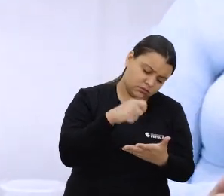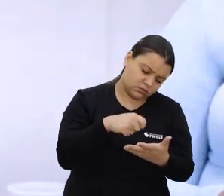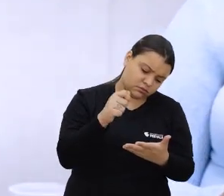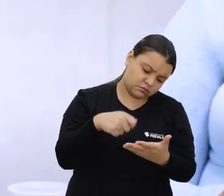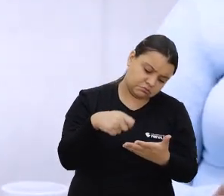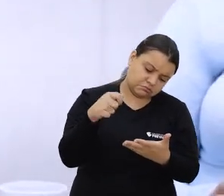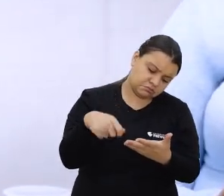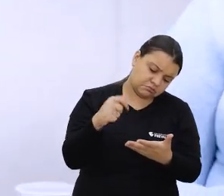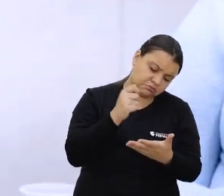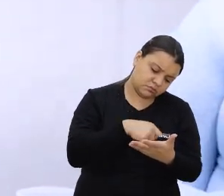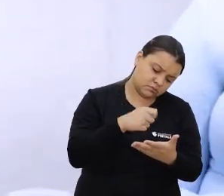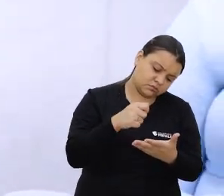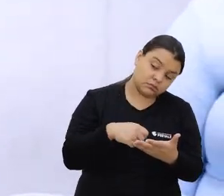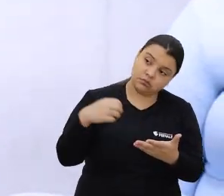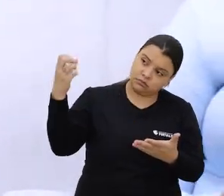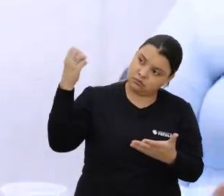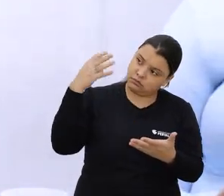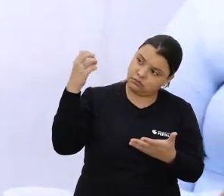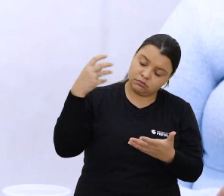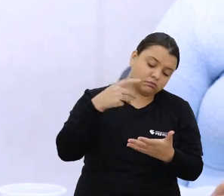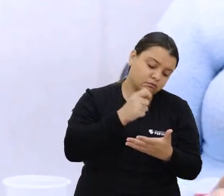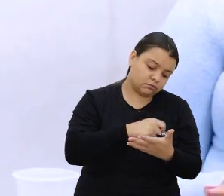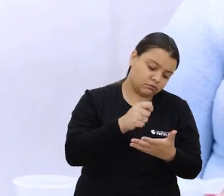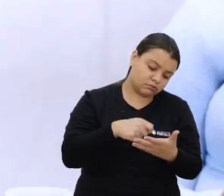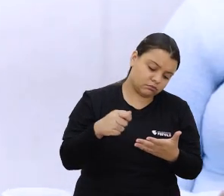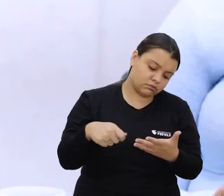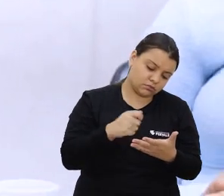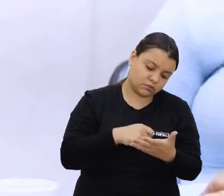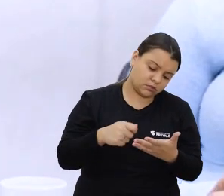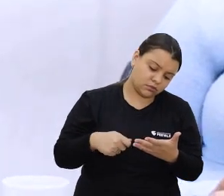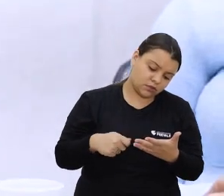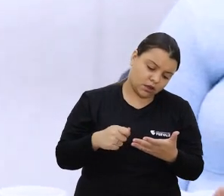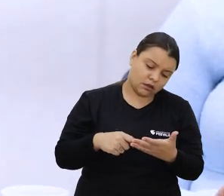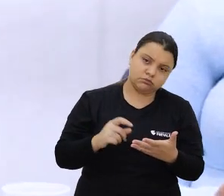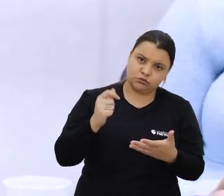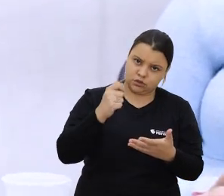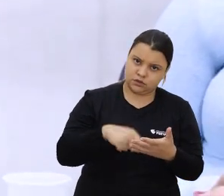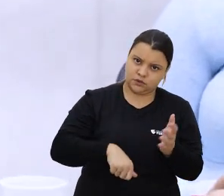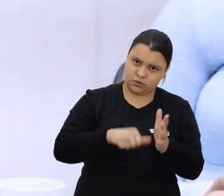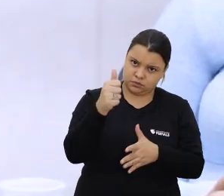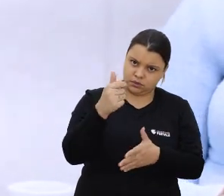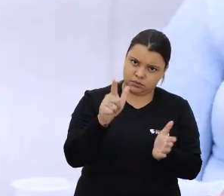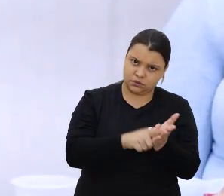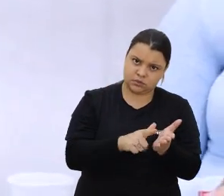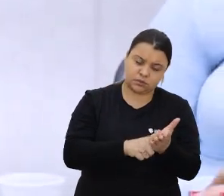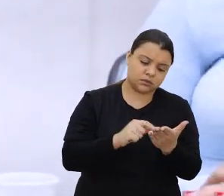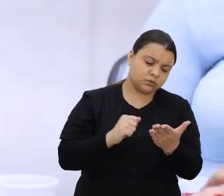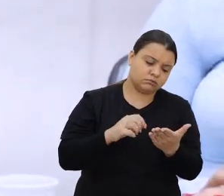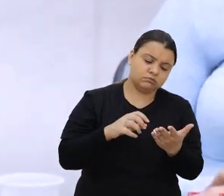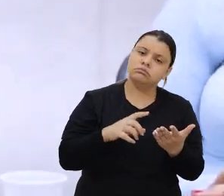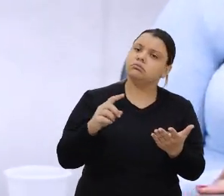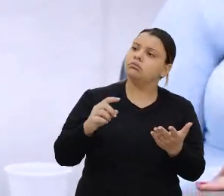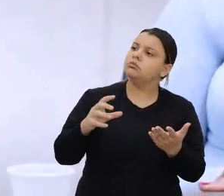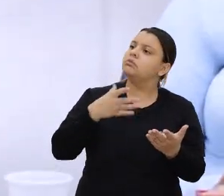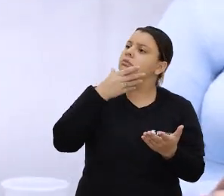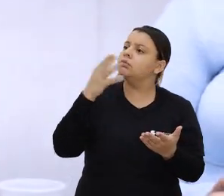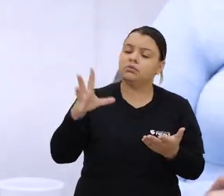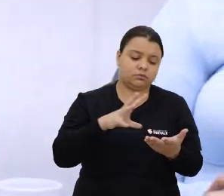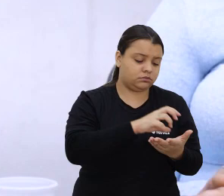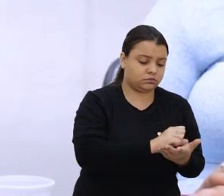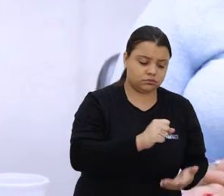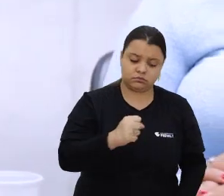dizendo. Vai anotando. Quando eu preenchi o lado da folha, ele recolheu essa folha da